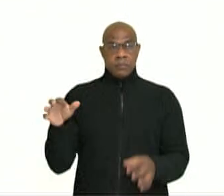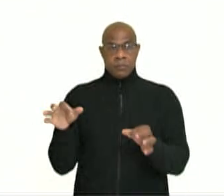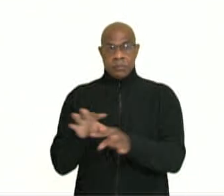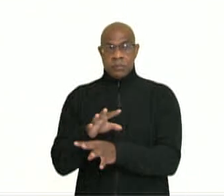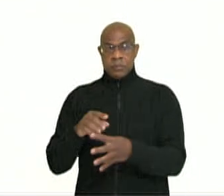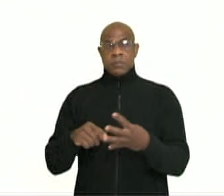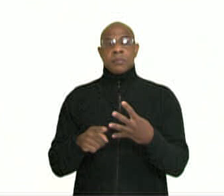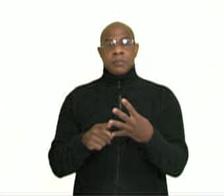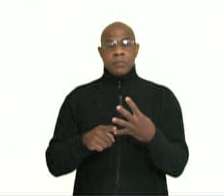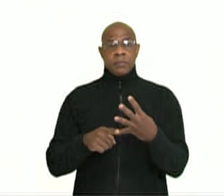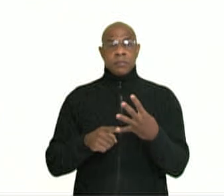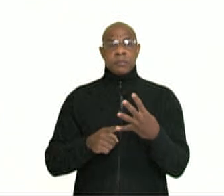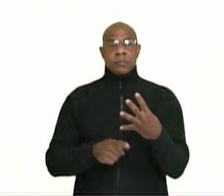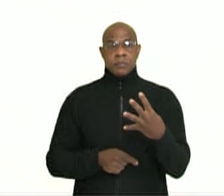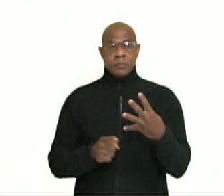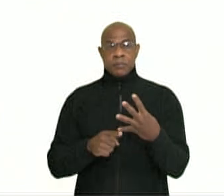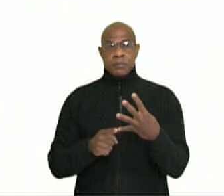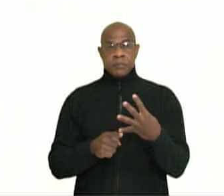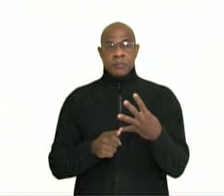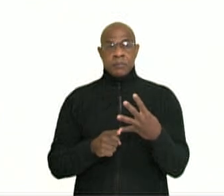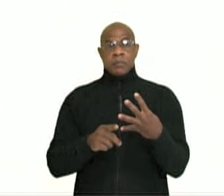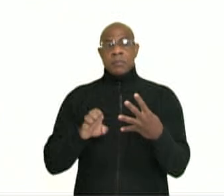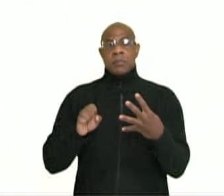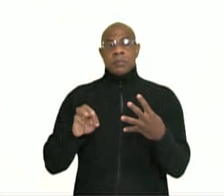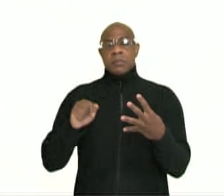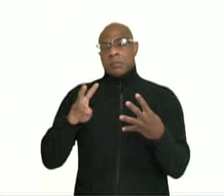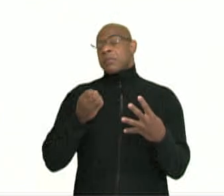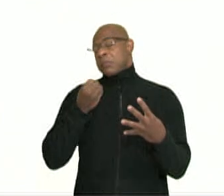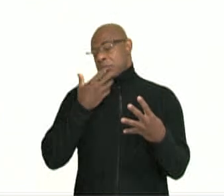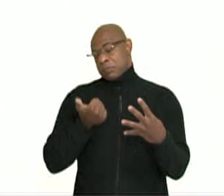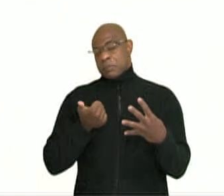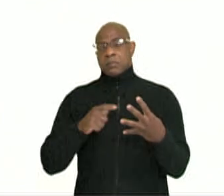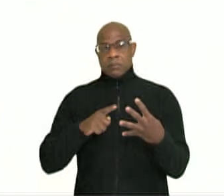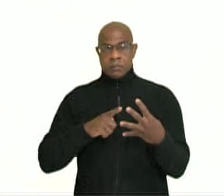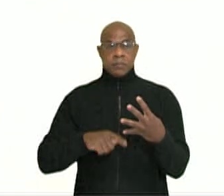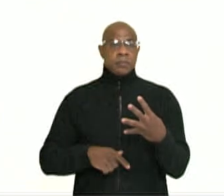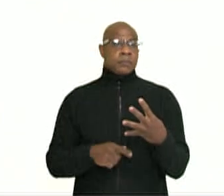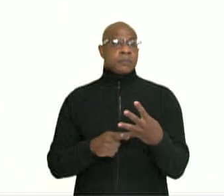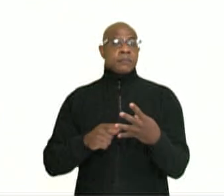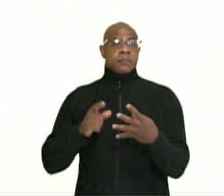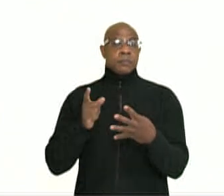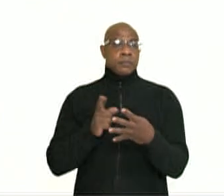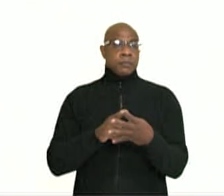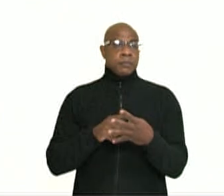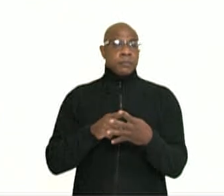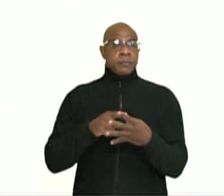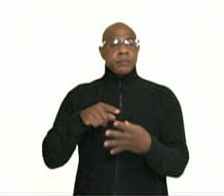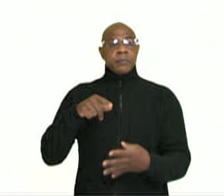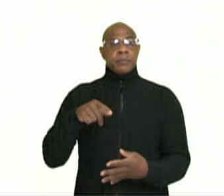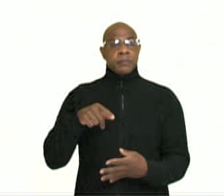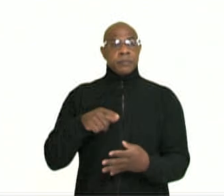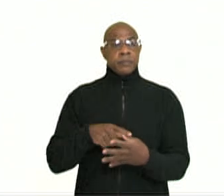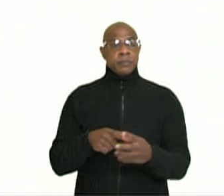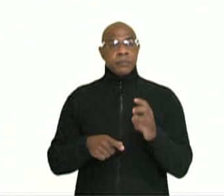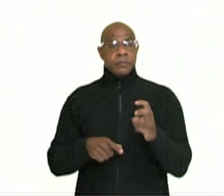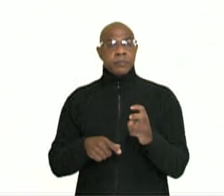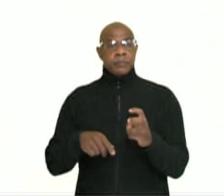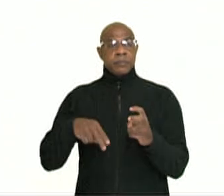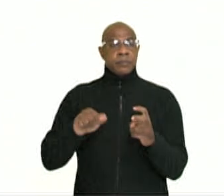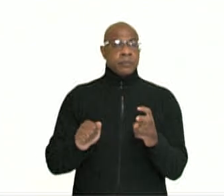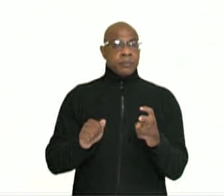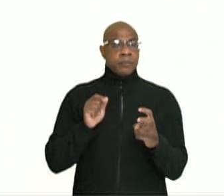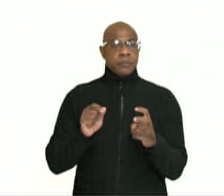O camada 2 tem os 2 subníveis completos e ele é estável, certo? Um átomo